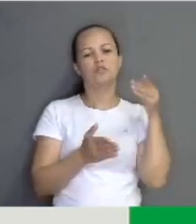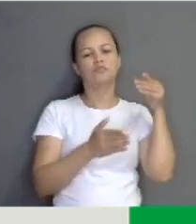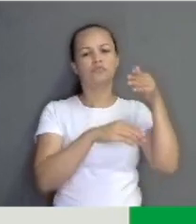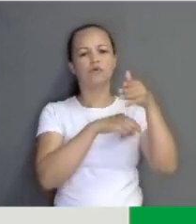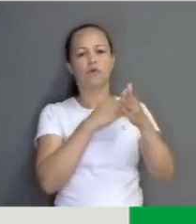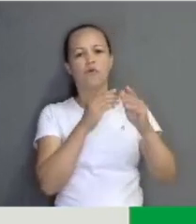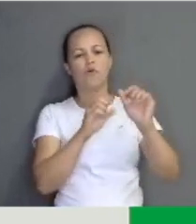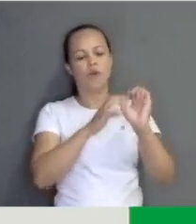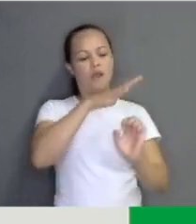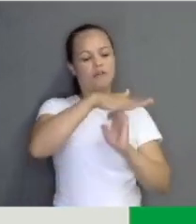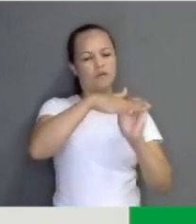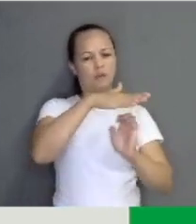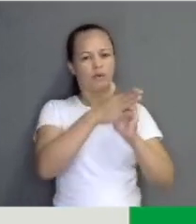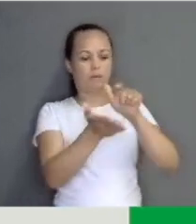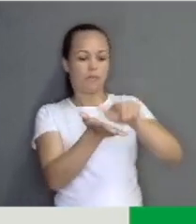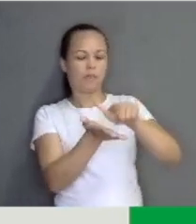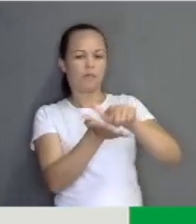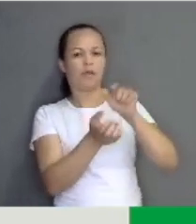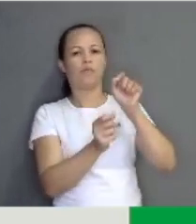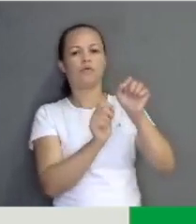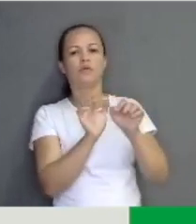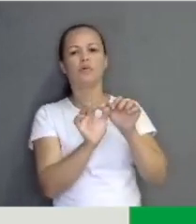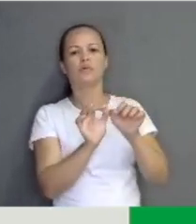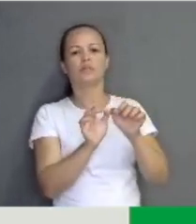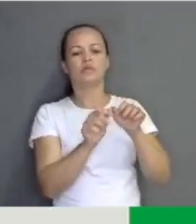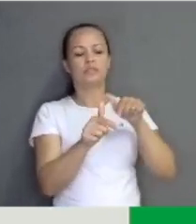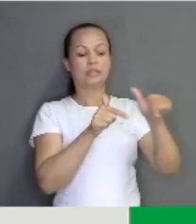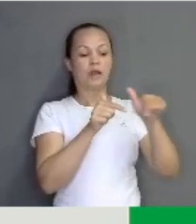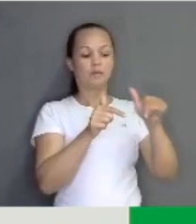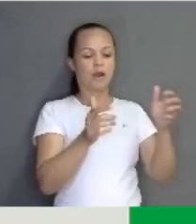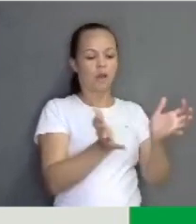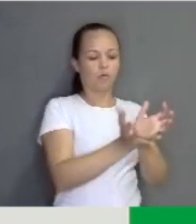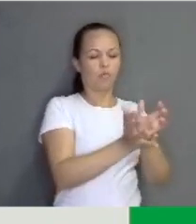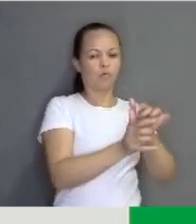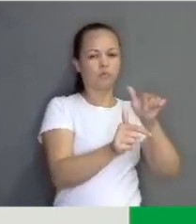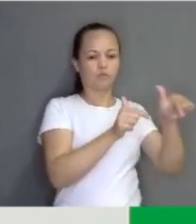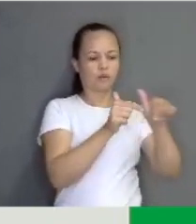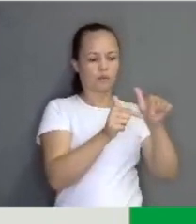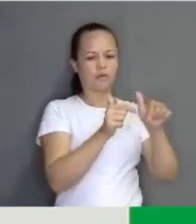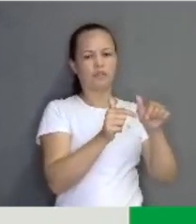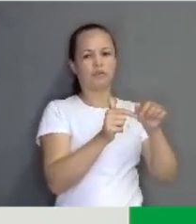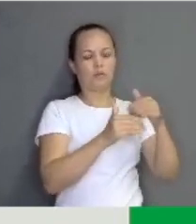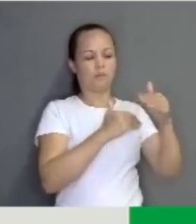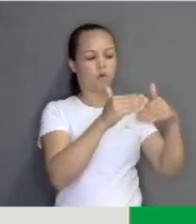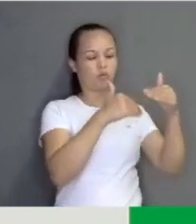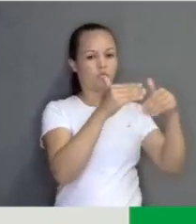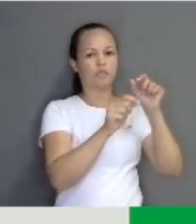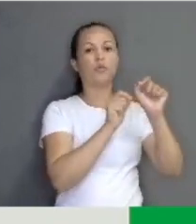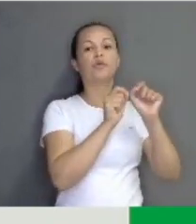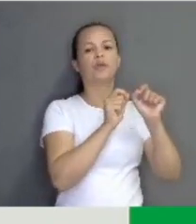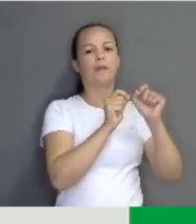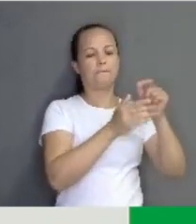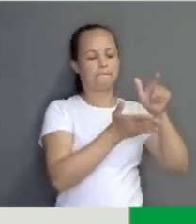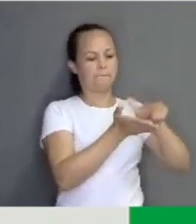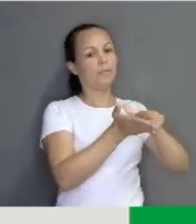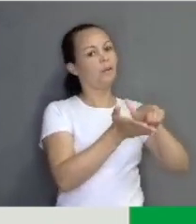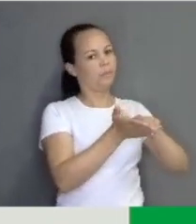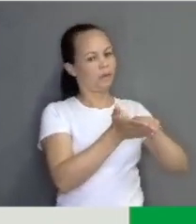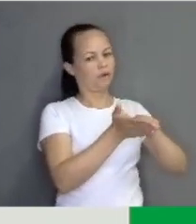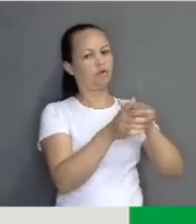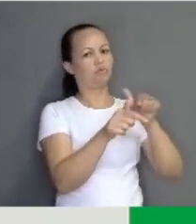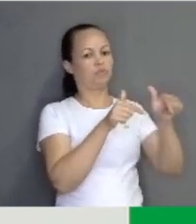está reunido ali para trabalhar com a intenção de produzir papel. Essa é aquela intenção, é